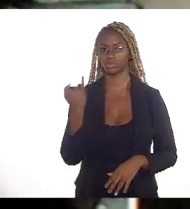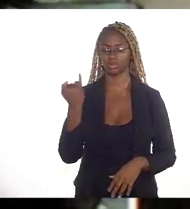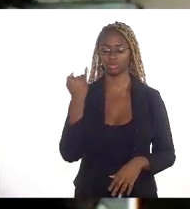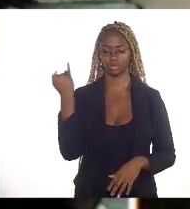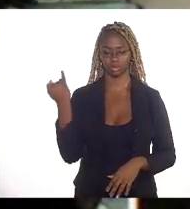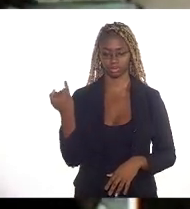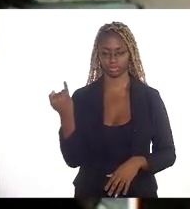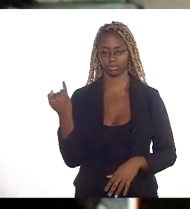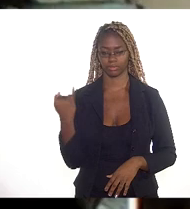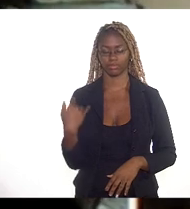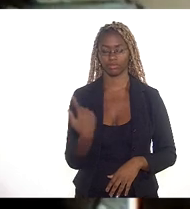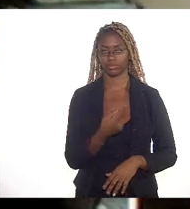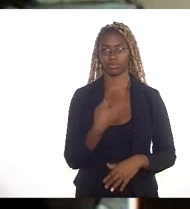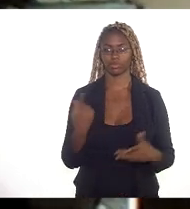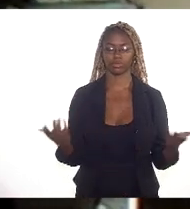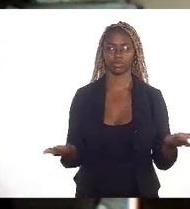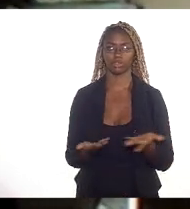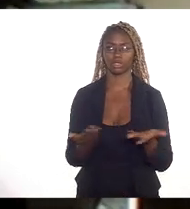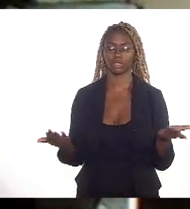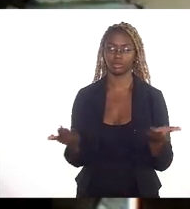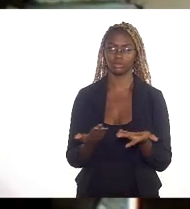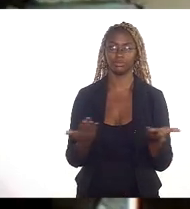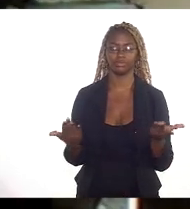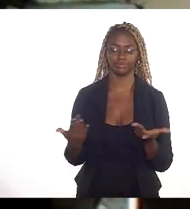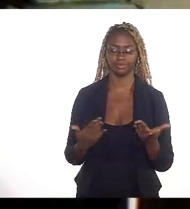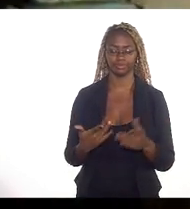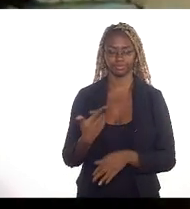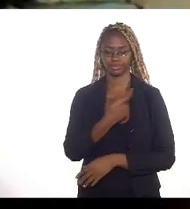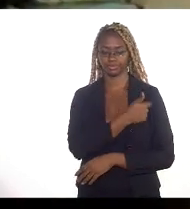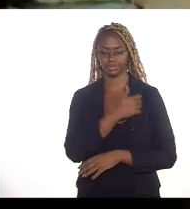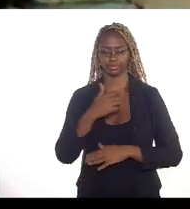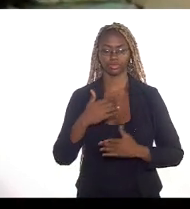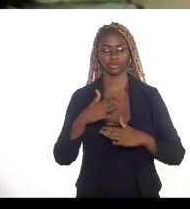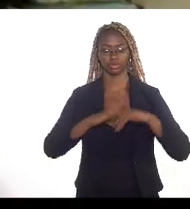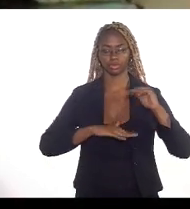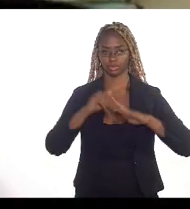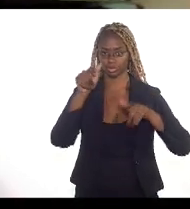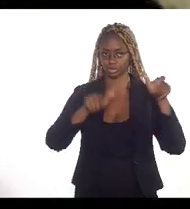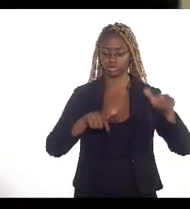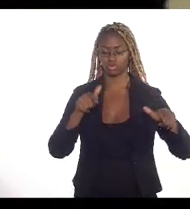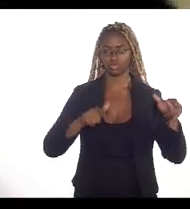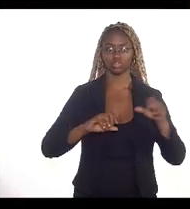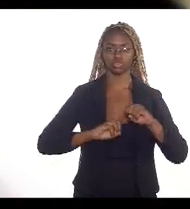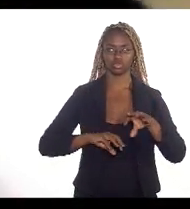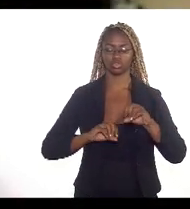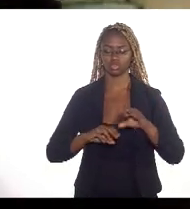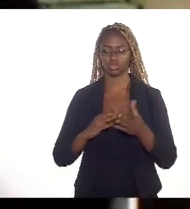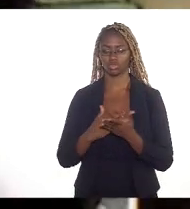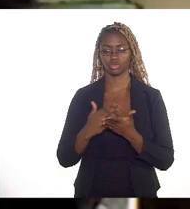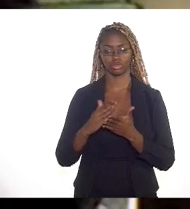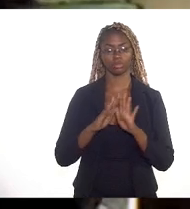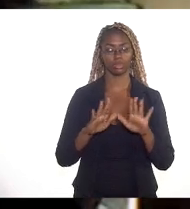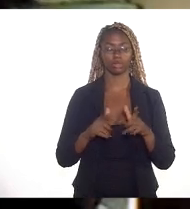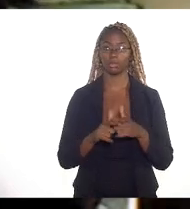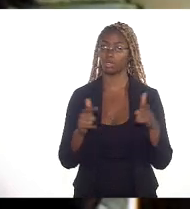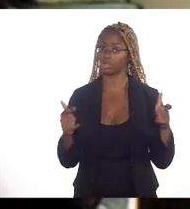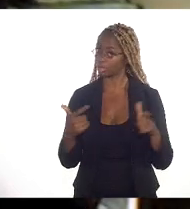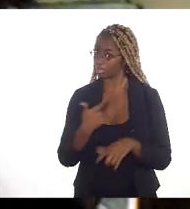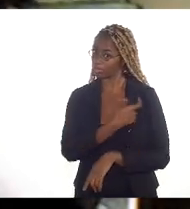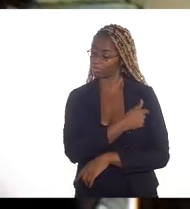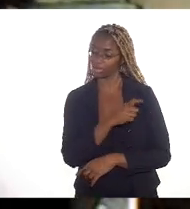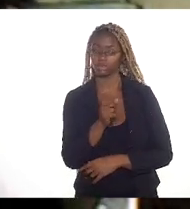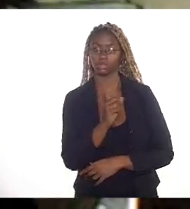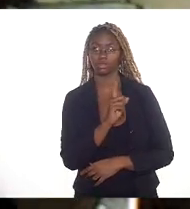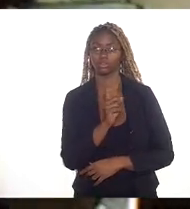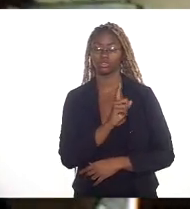é a da gente, nesse momento em que a vacinação dos profissionais de educação já se iniciou, mas que a grande maioria ainda não foi vacinada e